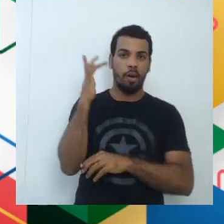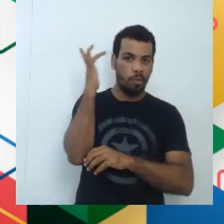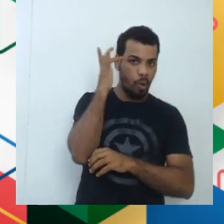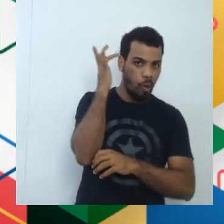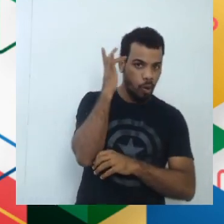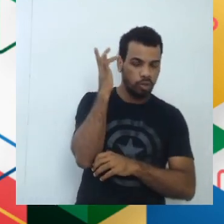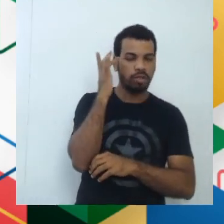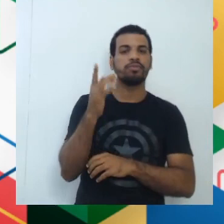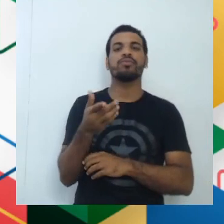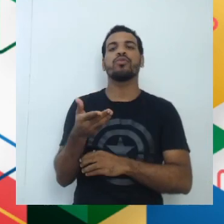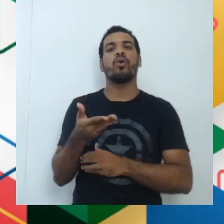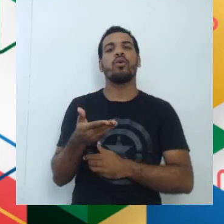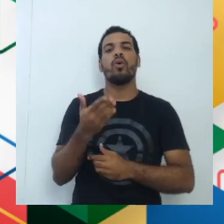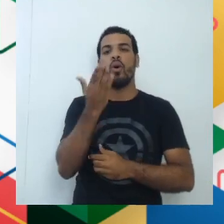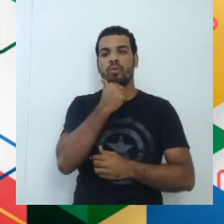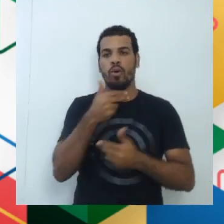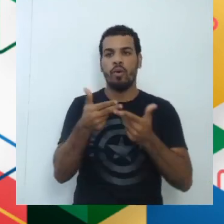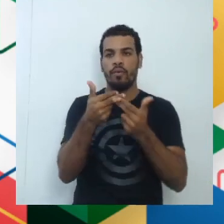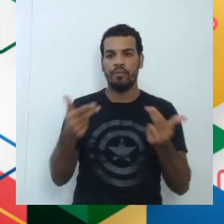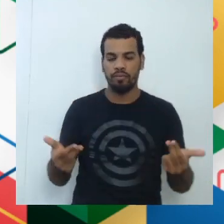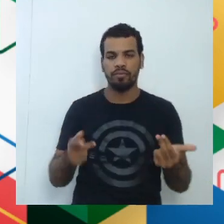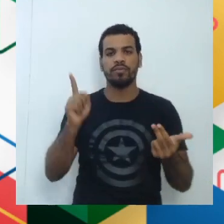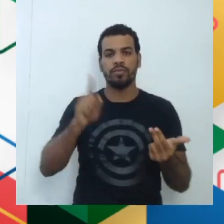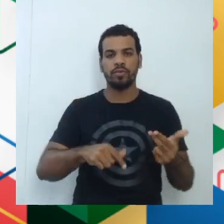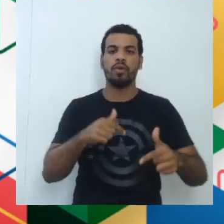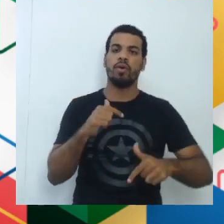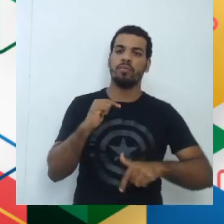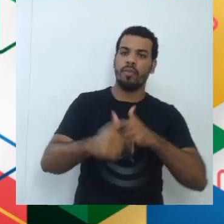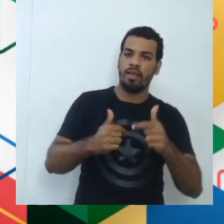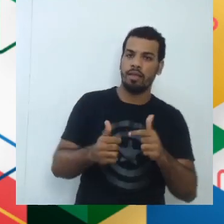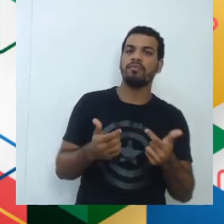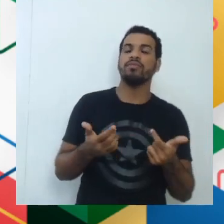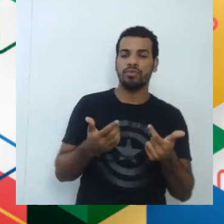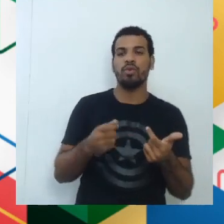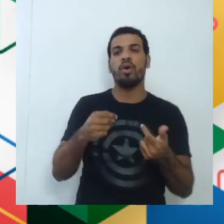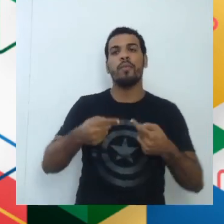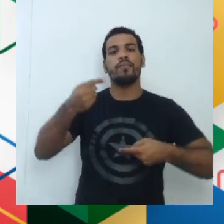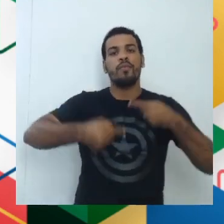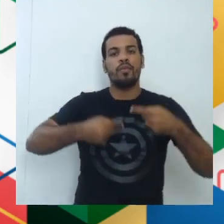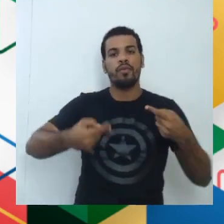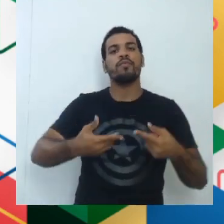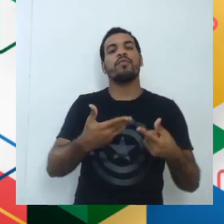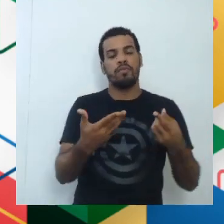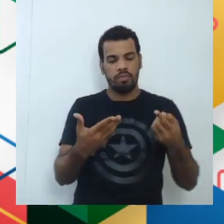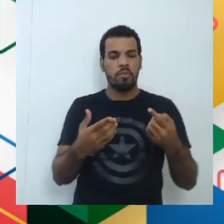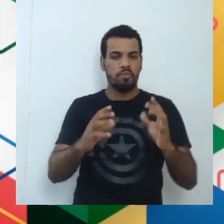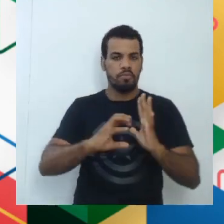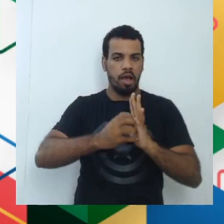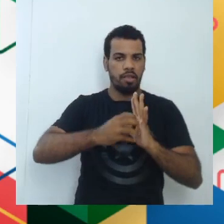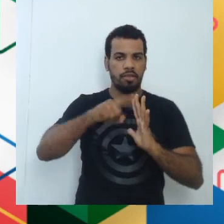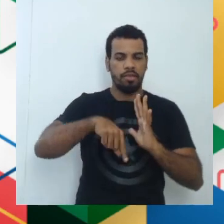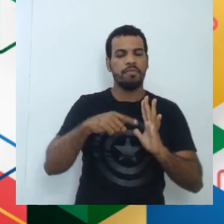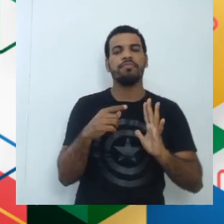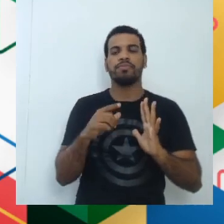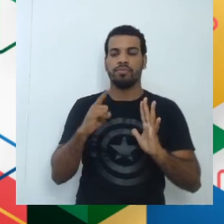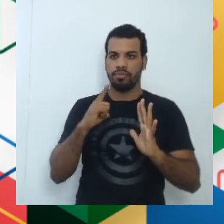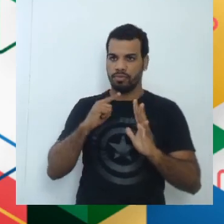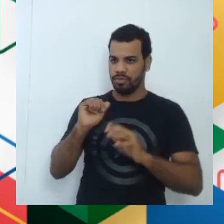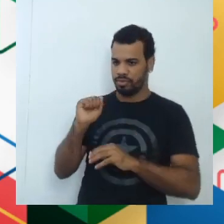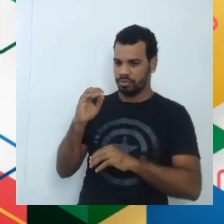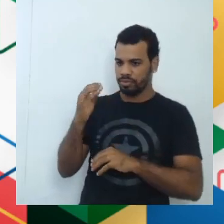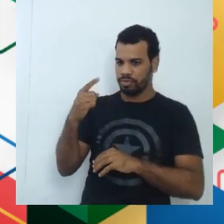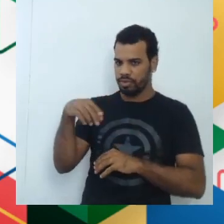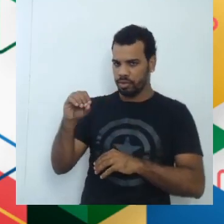o consumo de certos alimentos, a ação no mercado ou ainda a político-partidária. Então nós temos ali a ação social